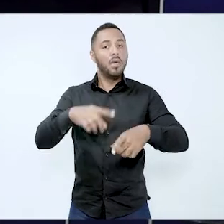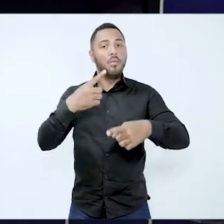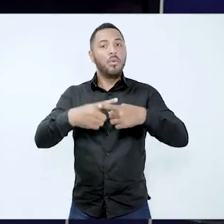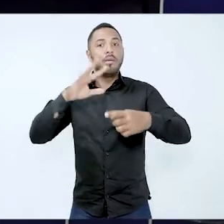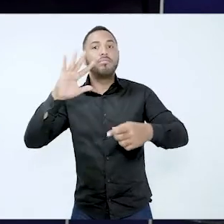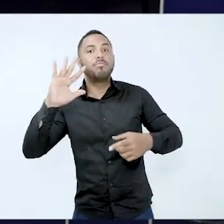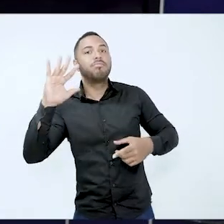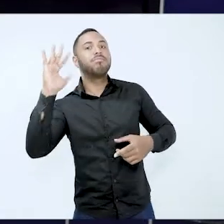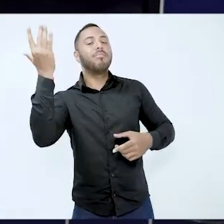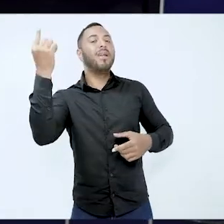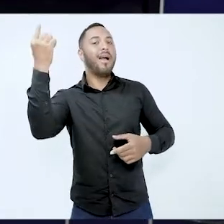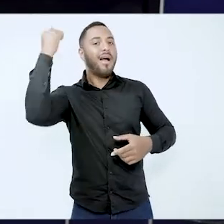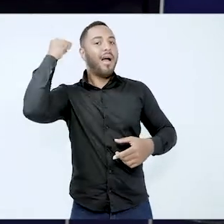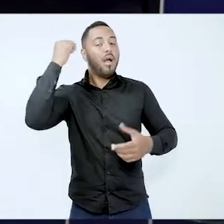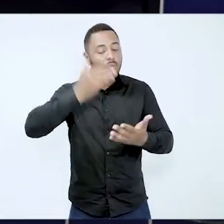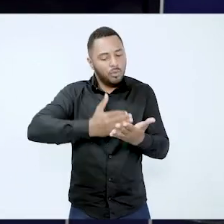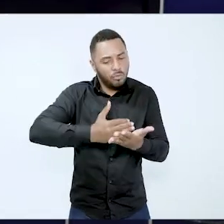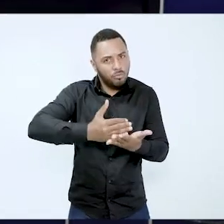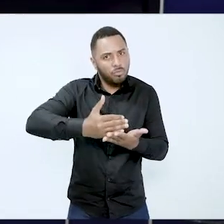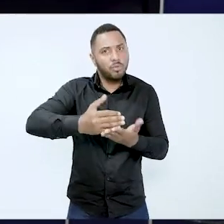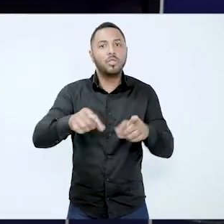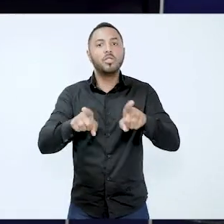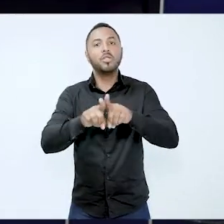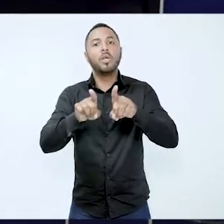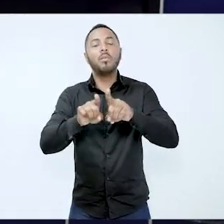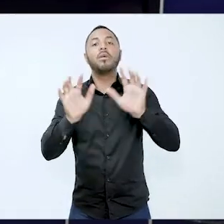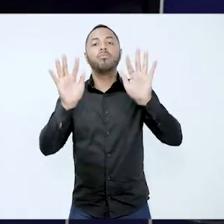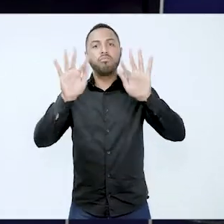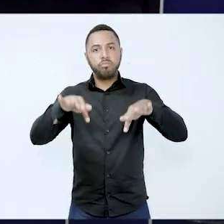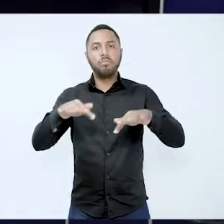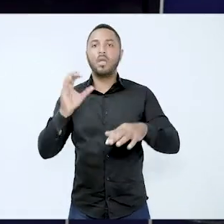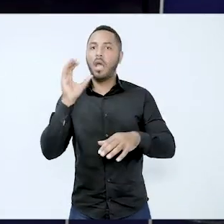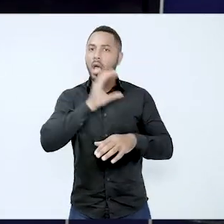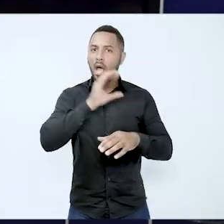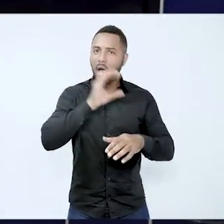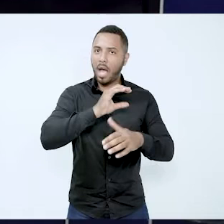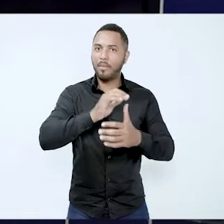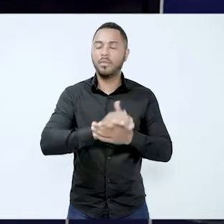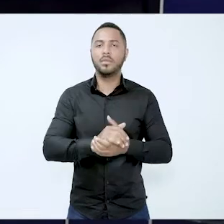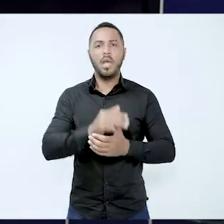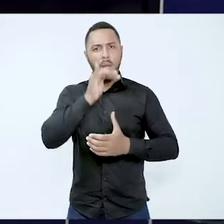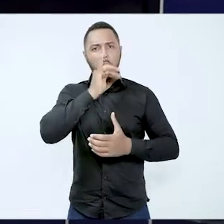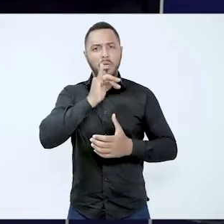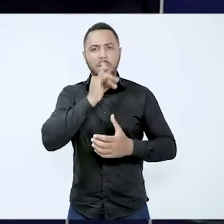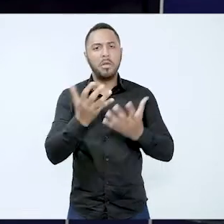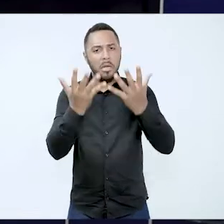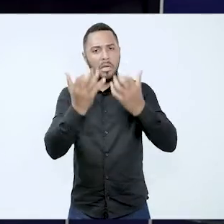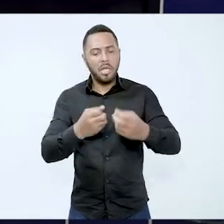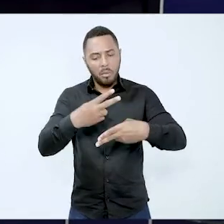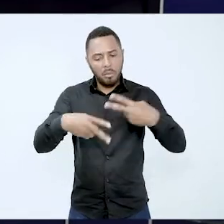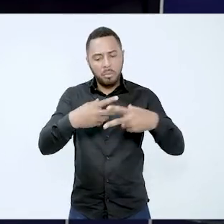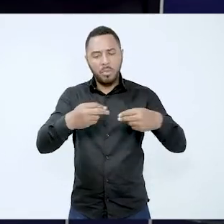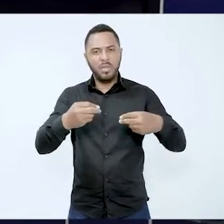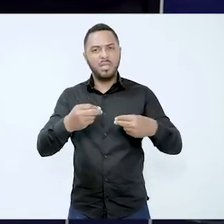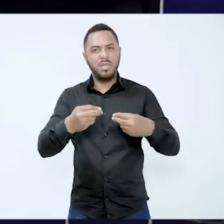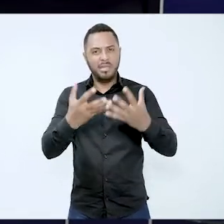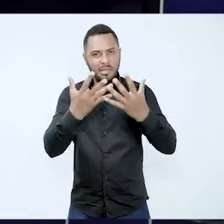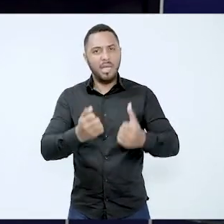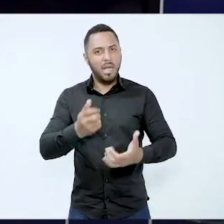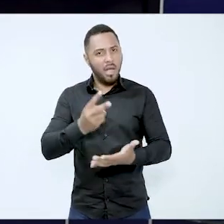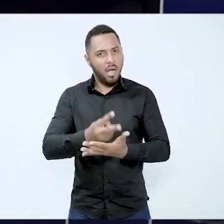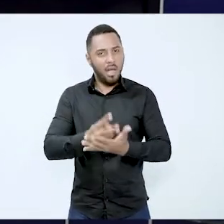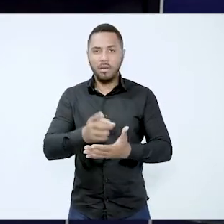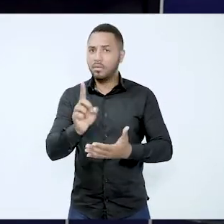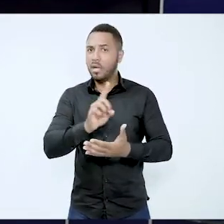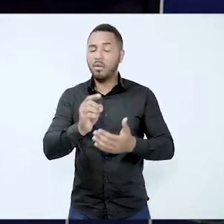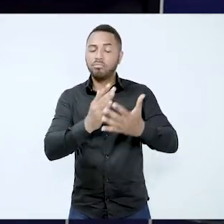que tiveram início e que tiveram o fim imediato. Ora, ganhar uma boneca não era algo rotineiro, né?